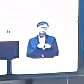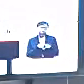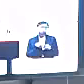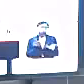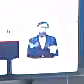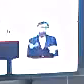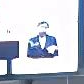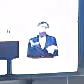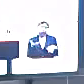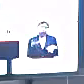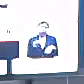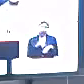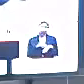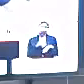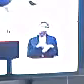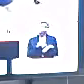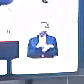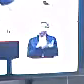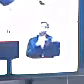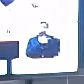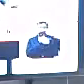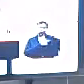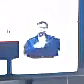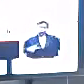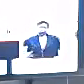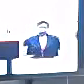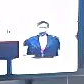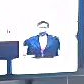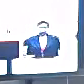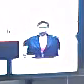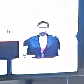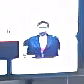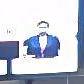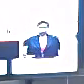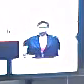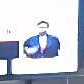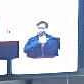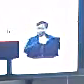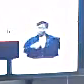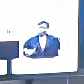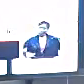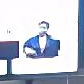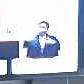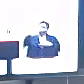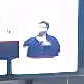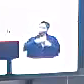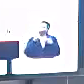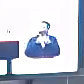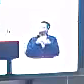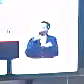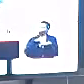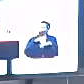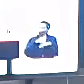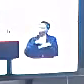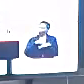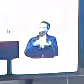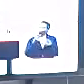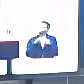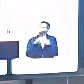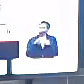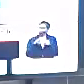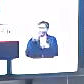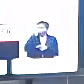a palavra cinto de segurança no ônibus é isso que nós temos faltando por muitas vezes são